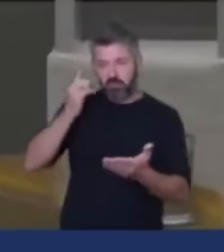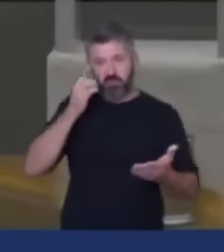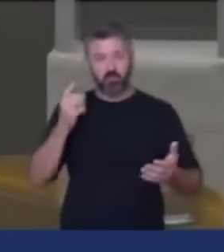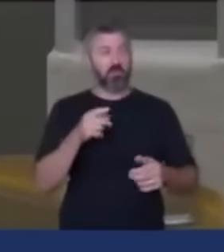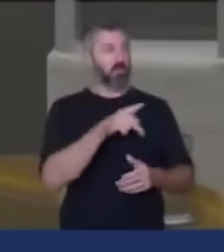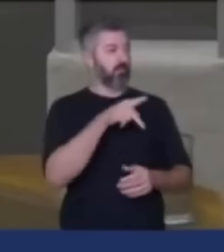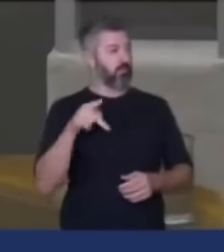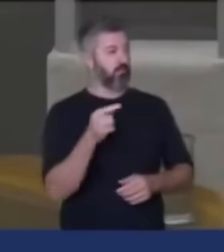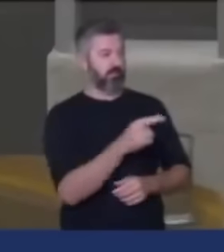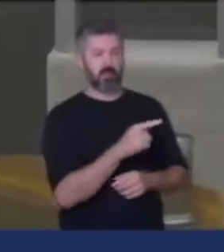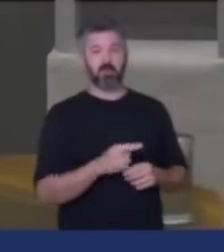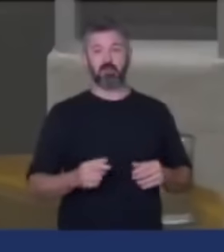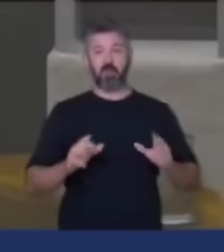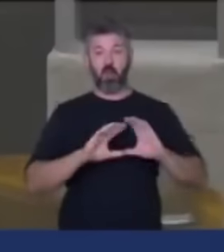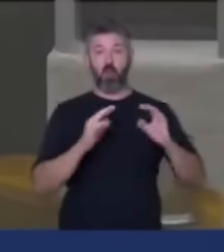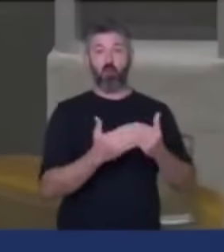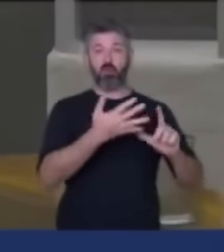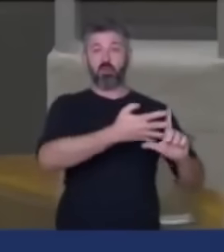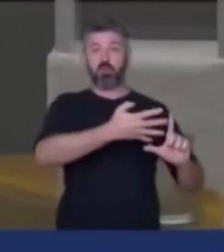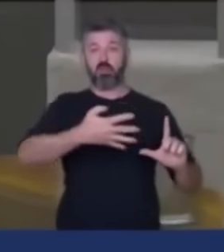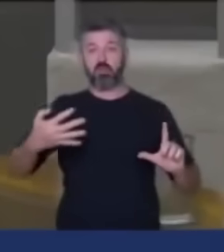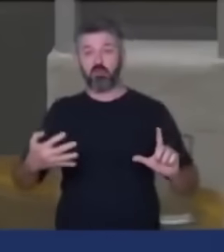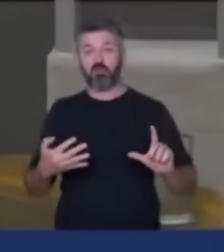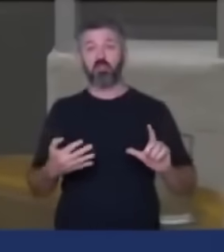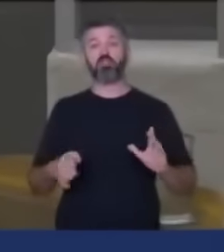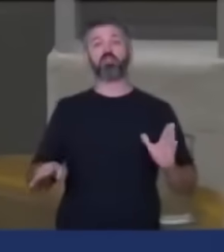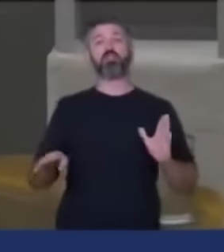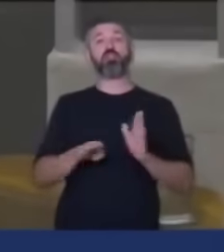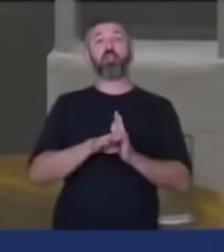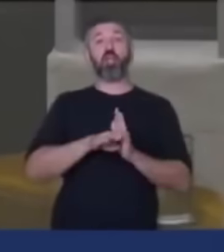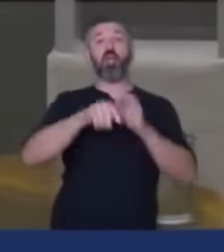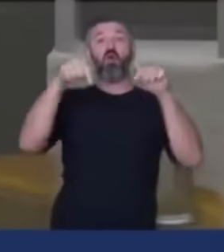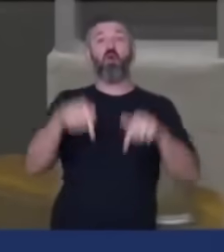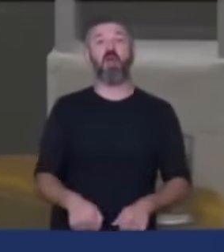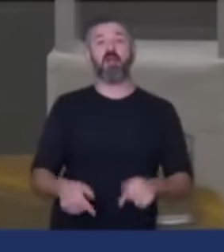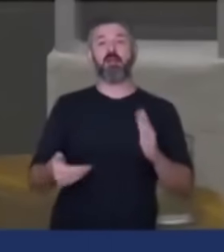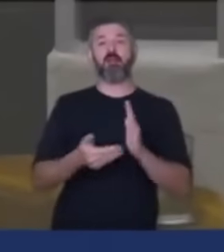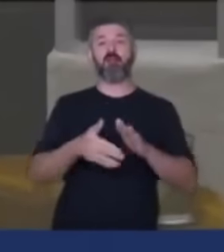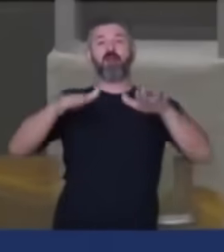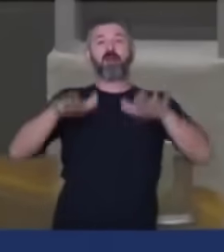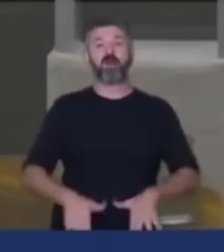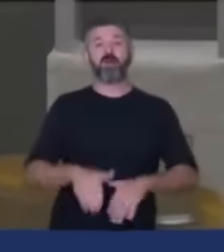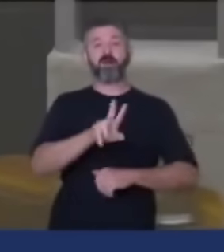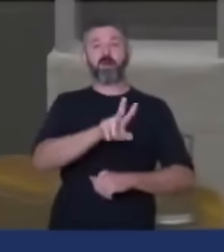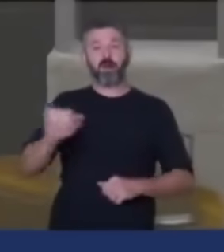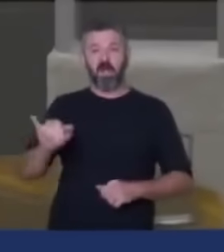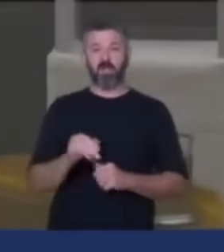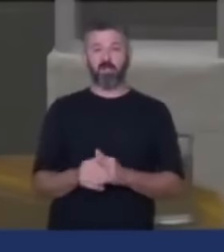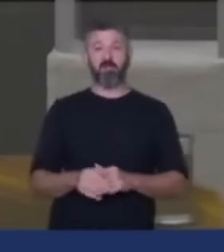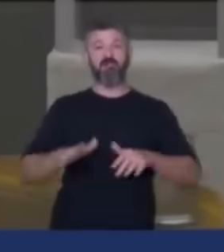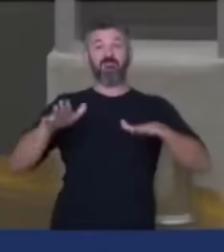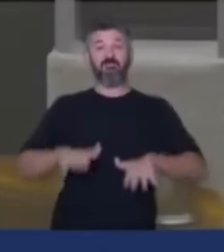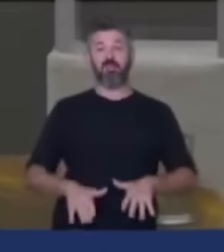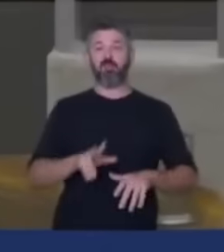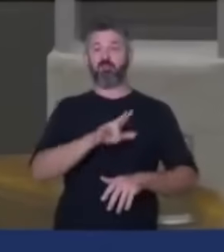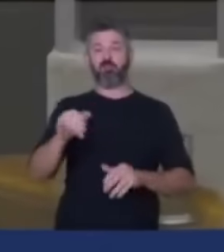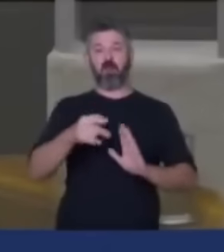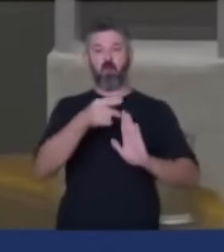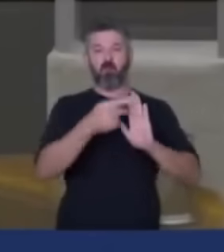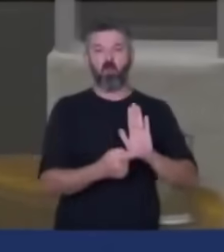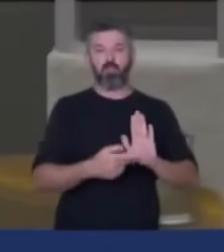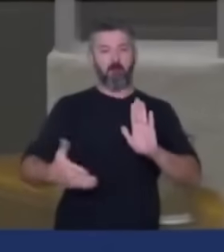a comunidade LGBT que ia mais chegou a esta casa e permanecerá permanecerá nesta casa com projeto